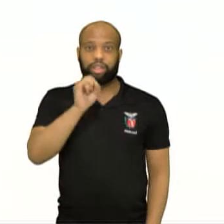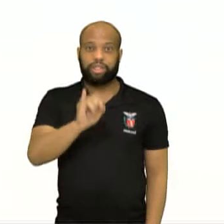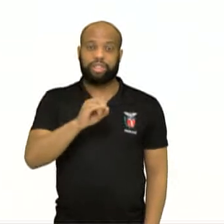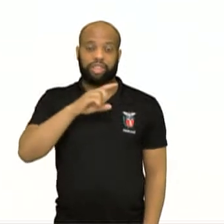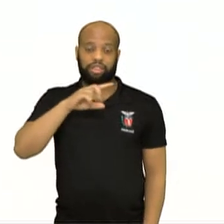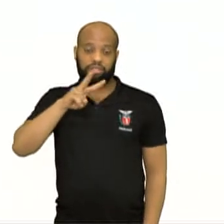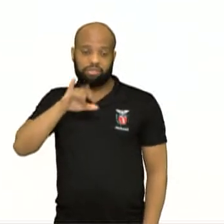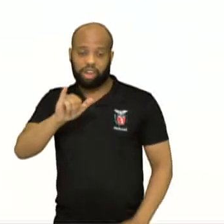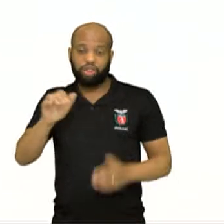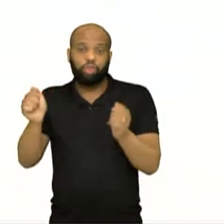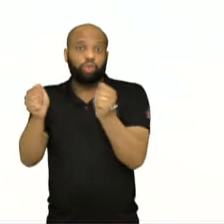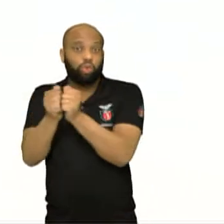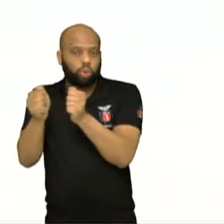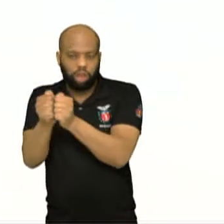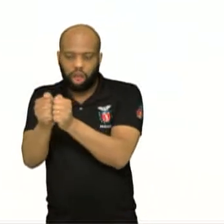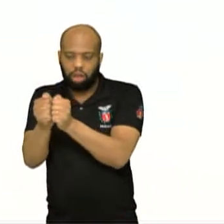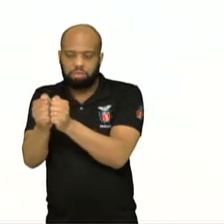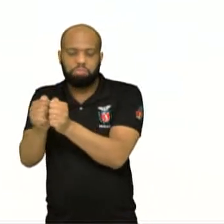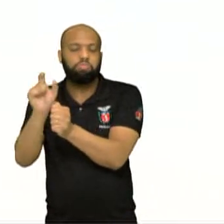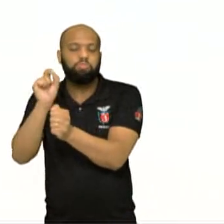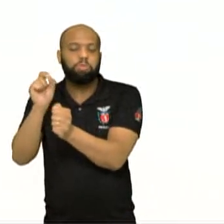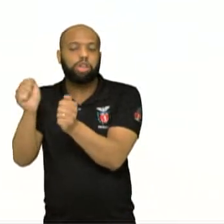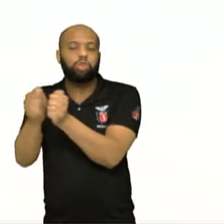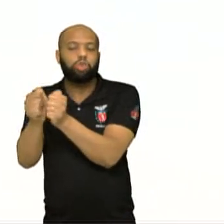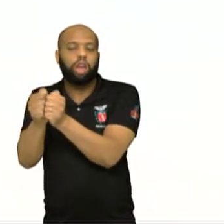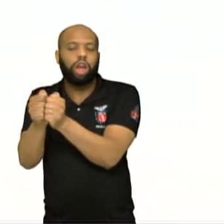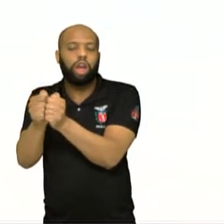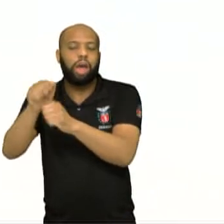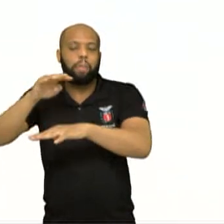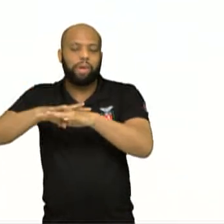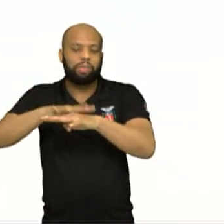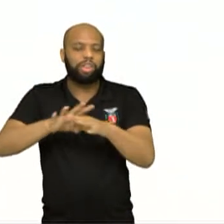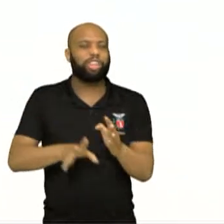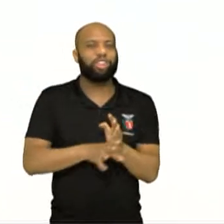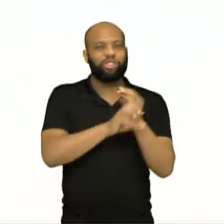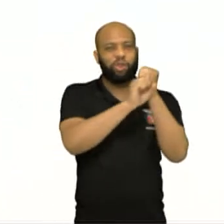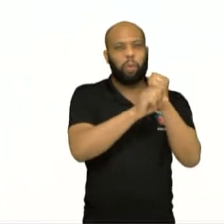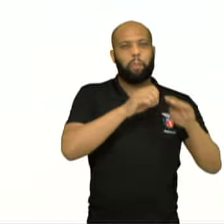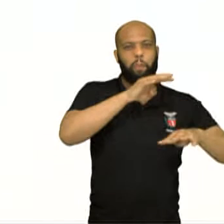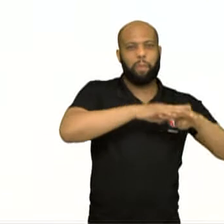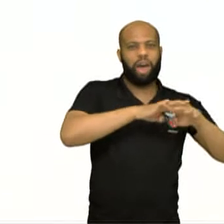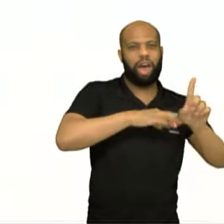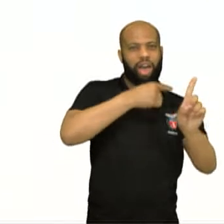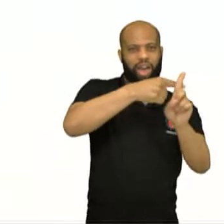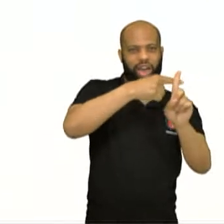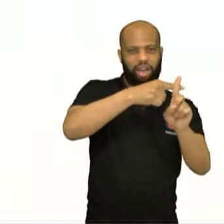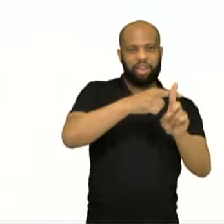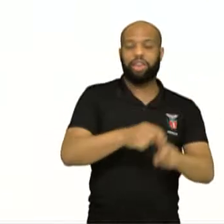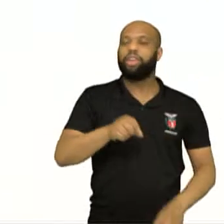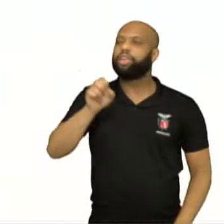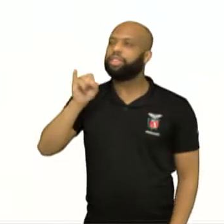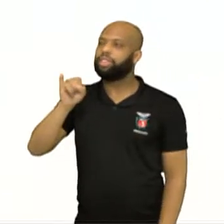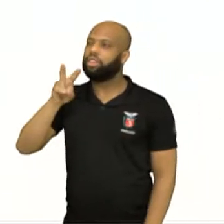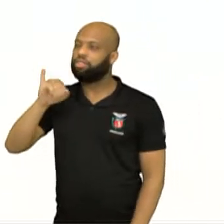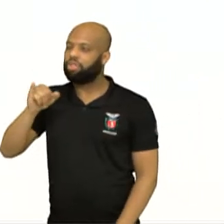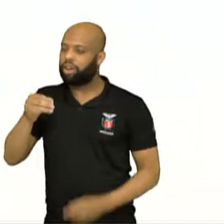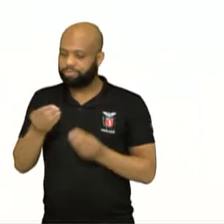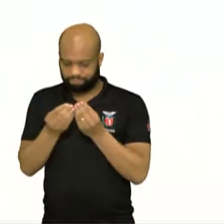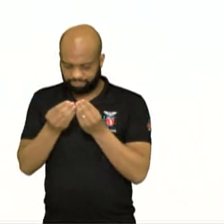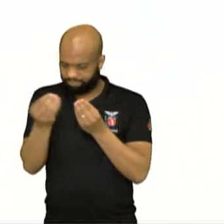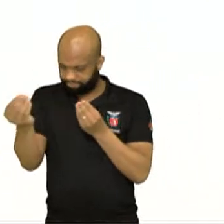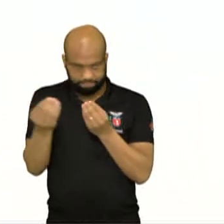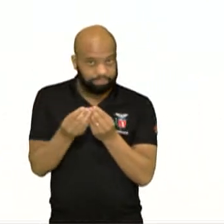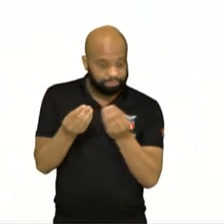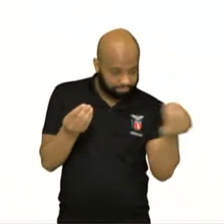ser juntada a outra, é a ideia de soma. Se os valores ou as quantidades serão